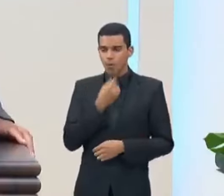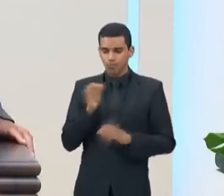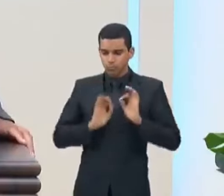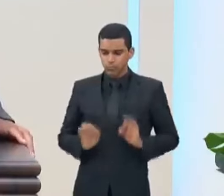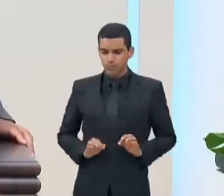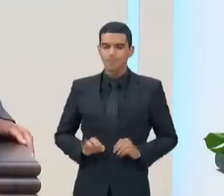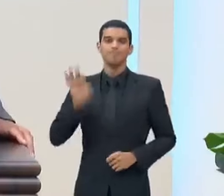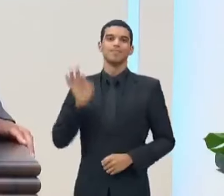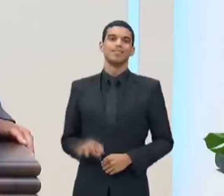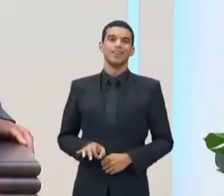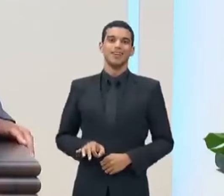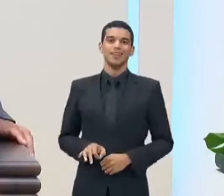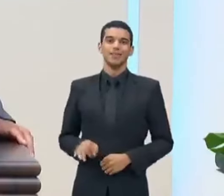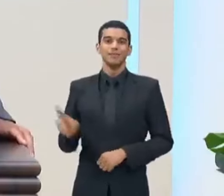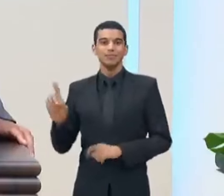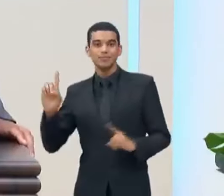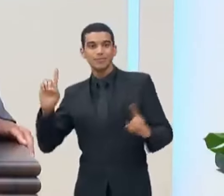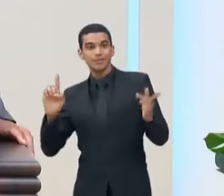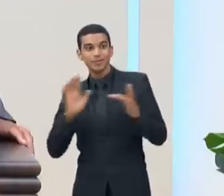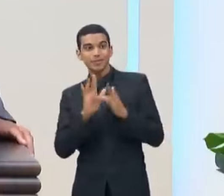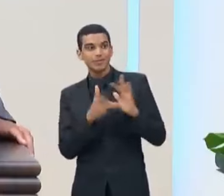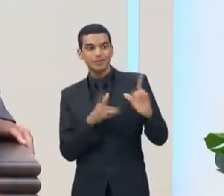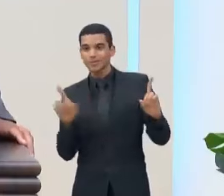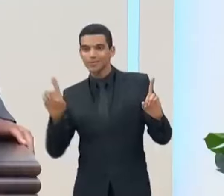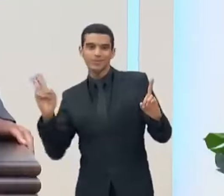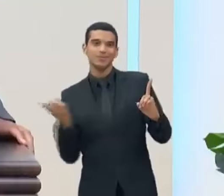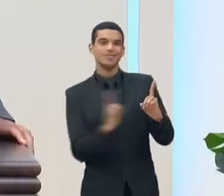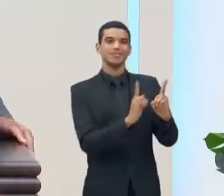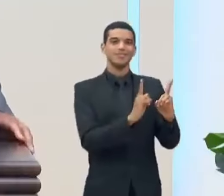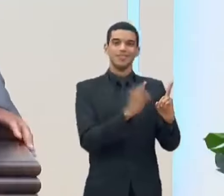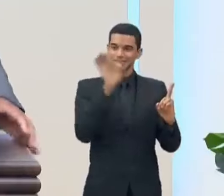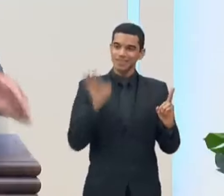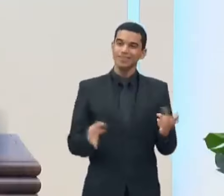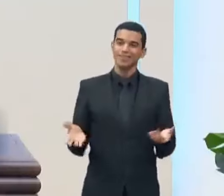bem em ter se aproximado de Jesus.